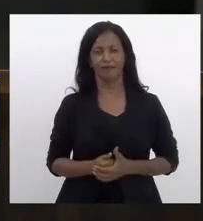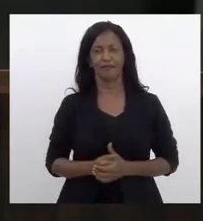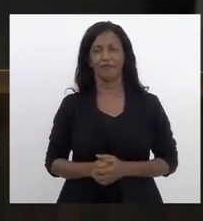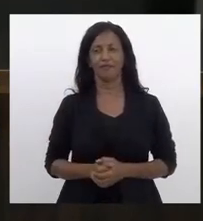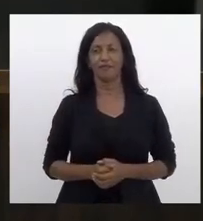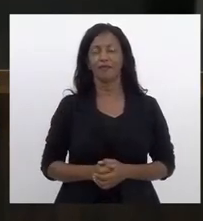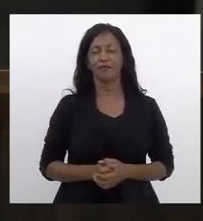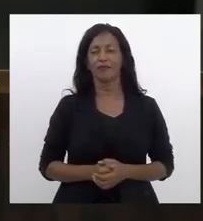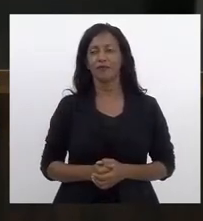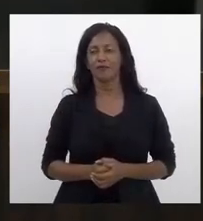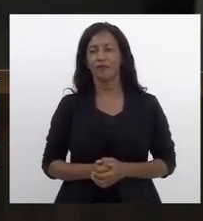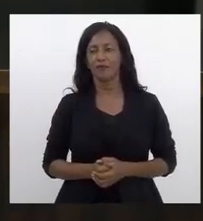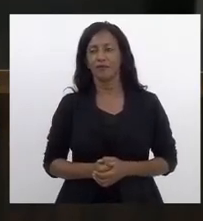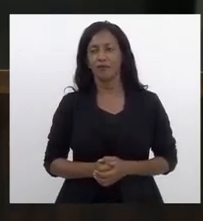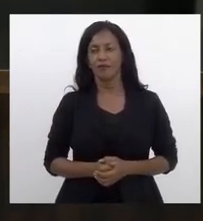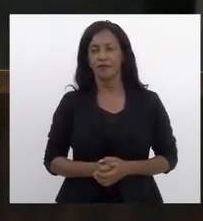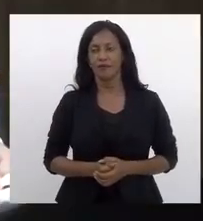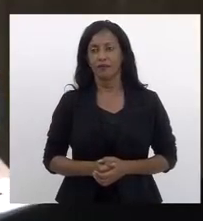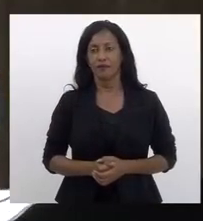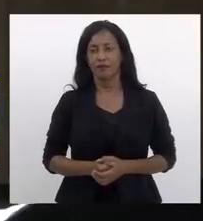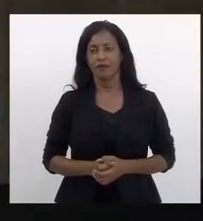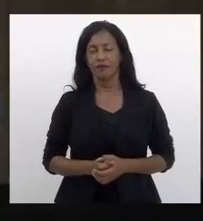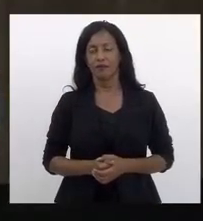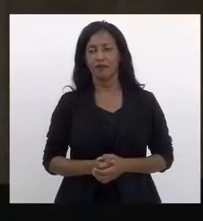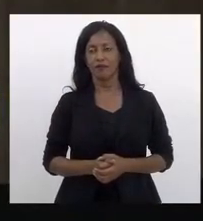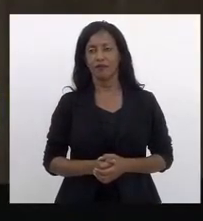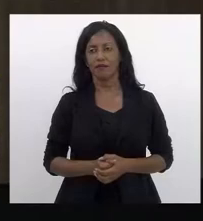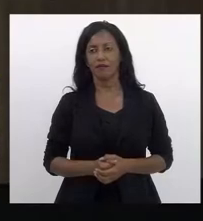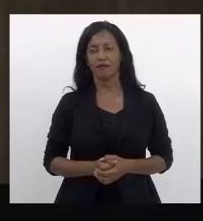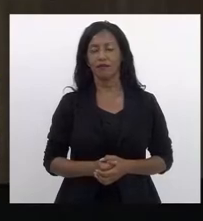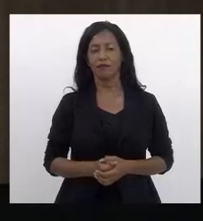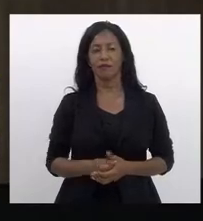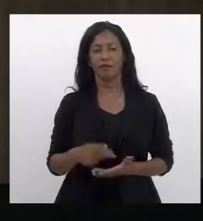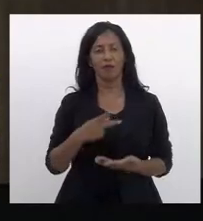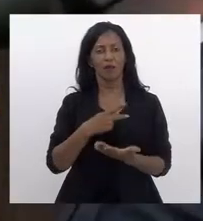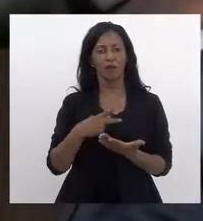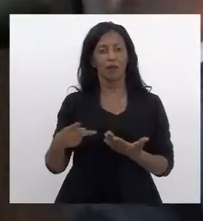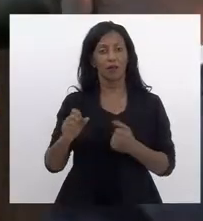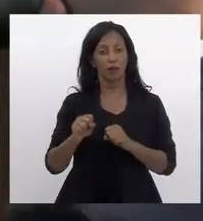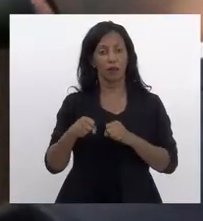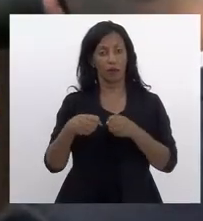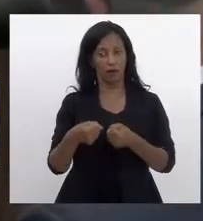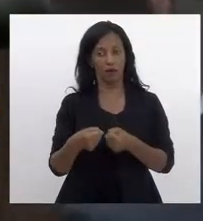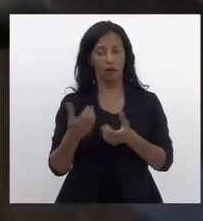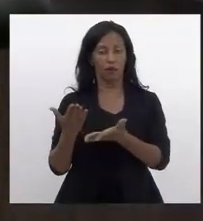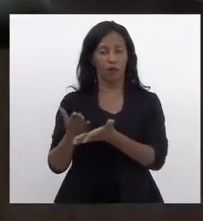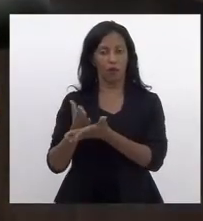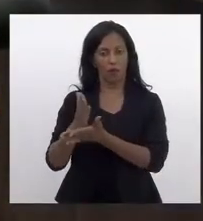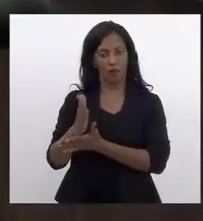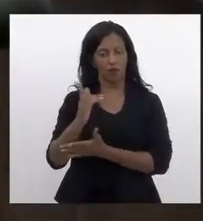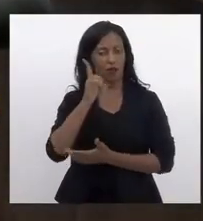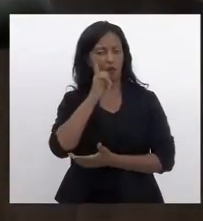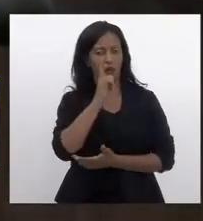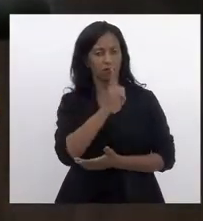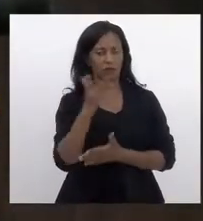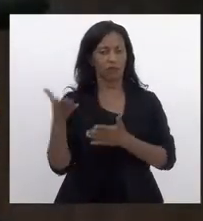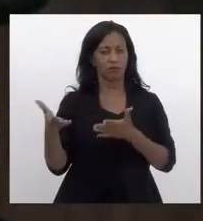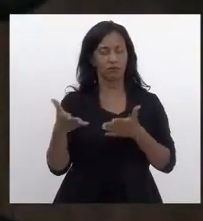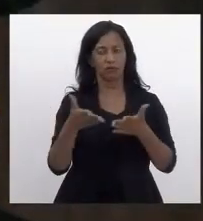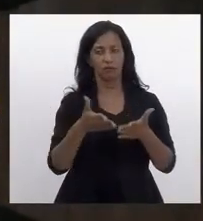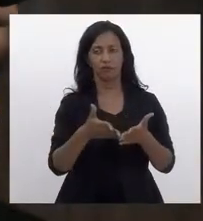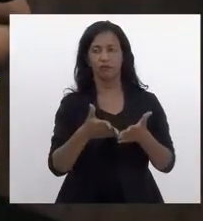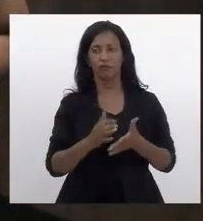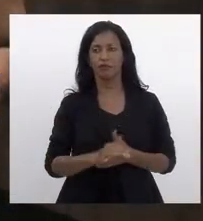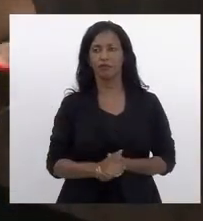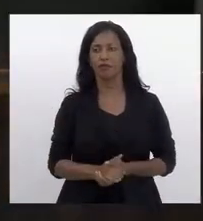ainda. Então, remeto ao projeto da CCJ. Presidente, só para reforçar, foi aprovado, a gente conseguiu chegar ali num acordo.